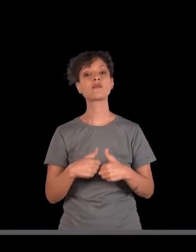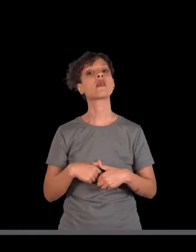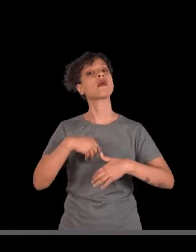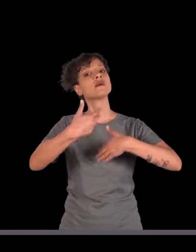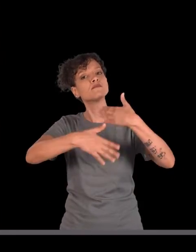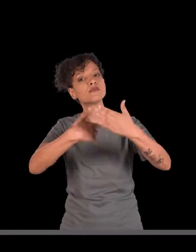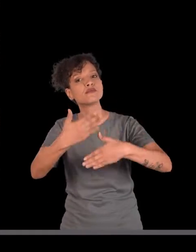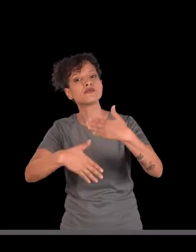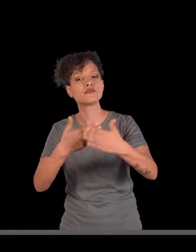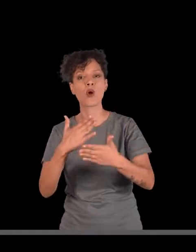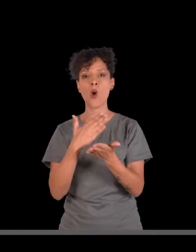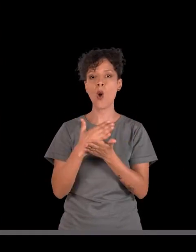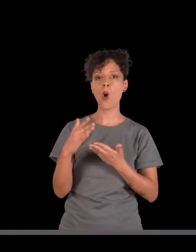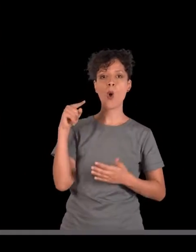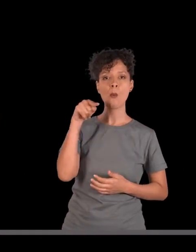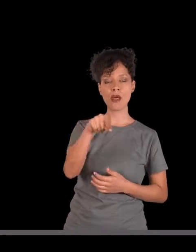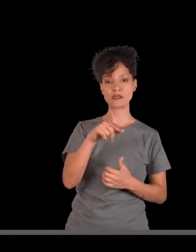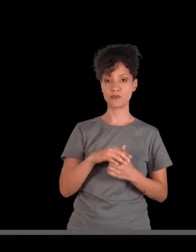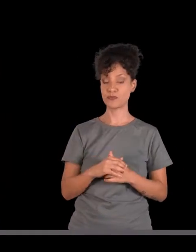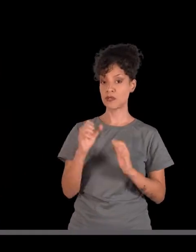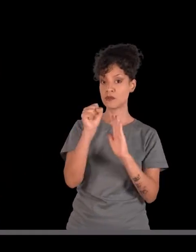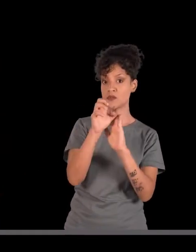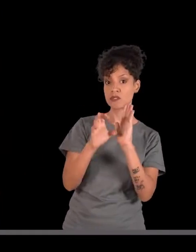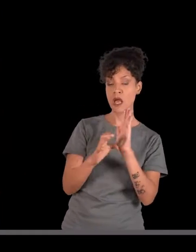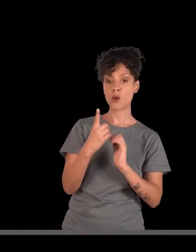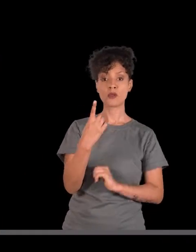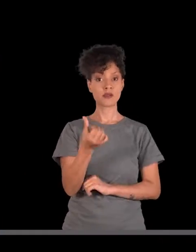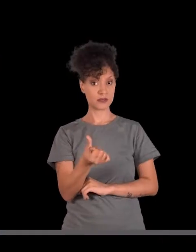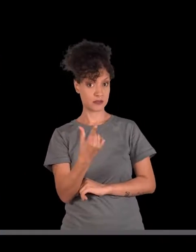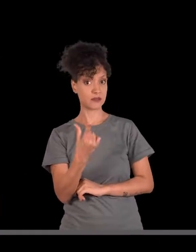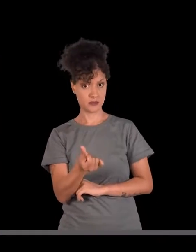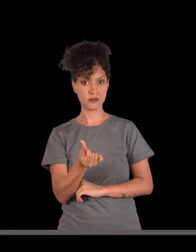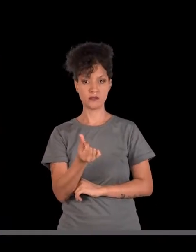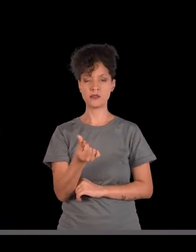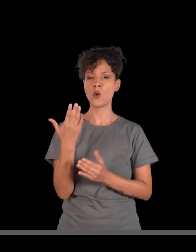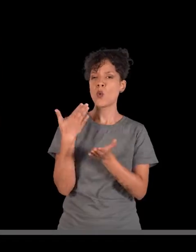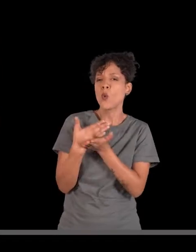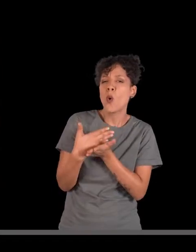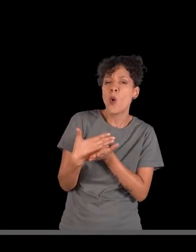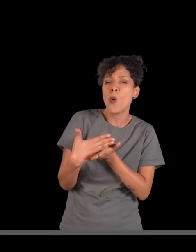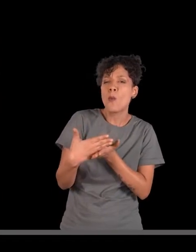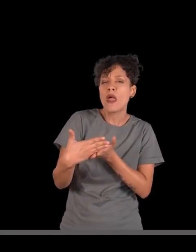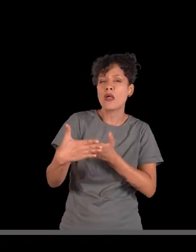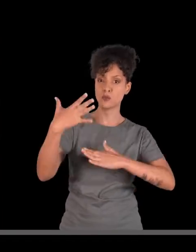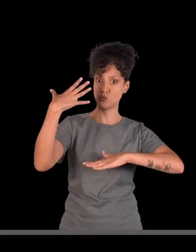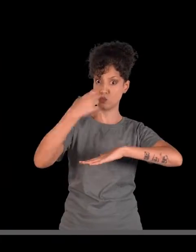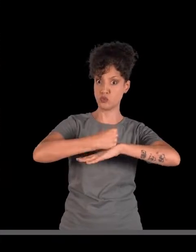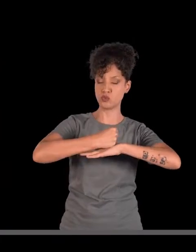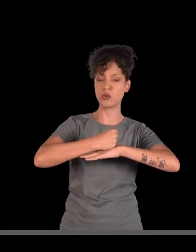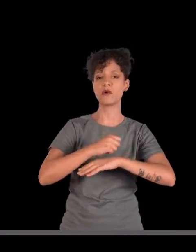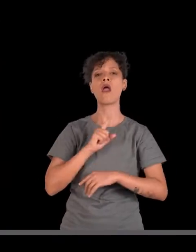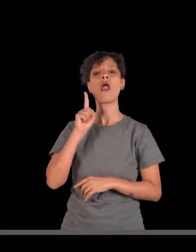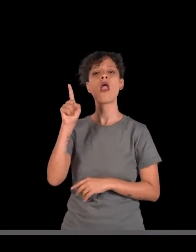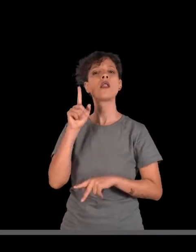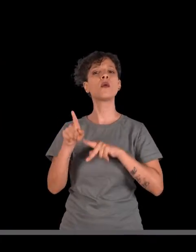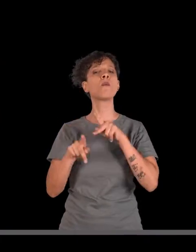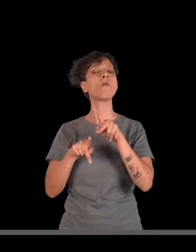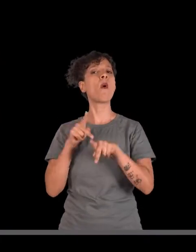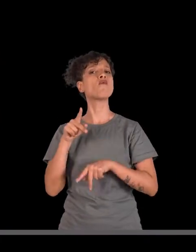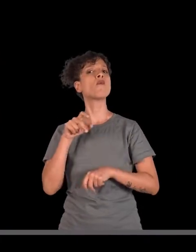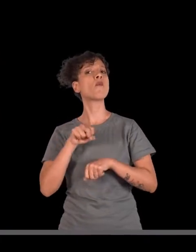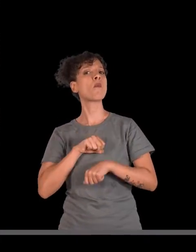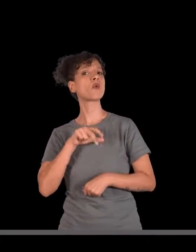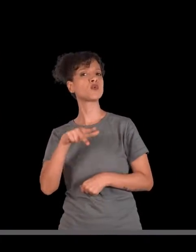aí, começa tudo a partir daqui. No século XVI, no início da colonização, os portugueses eles